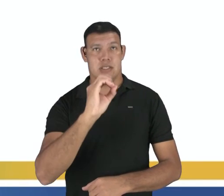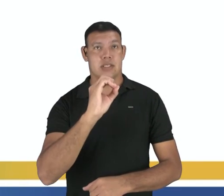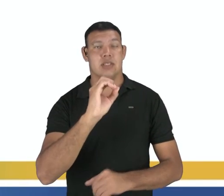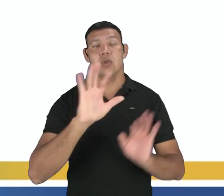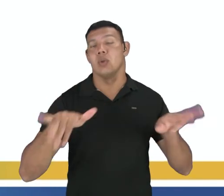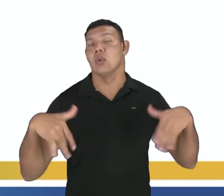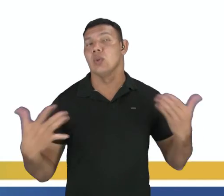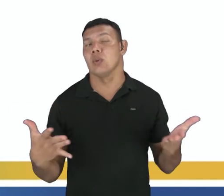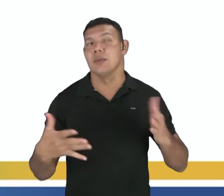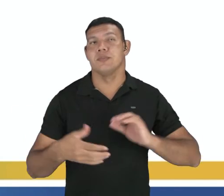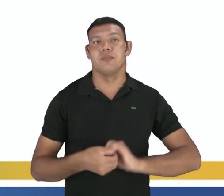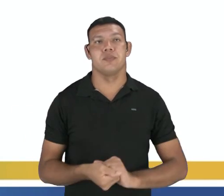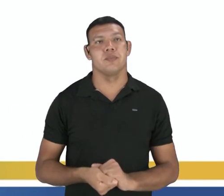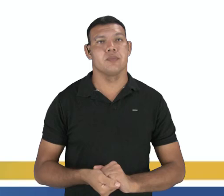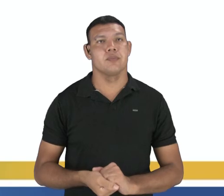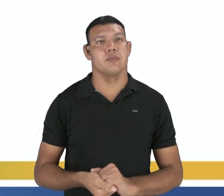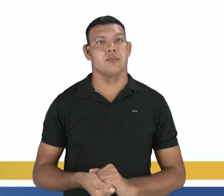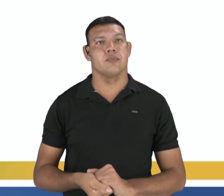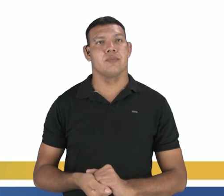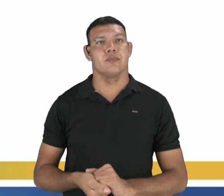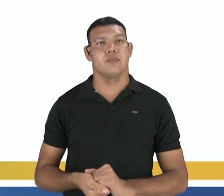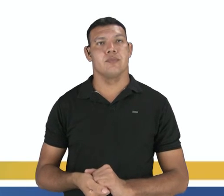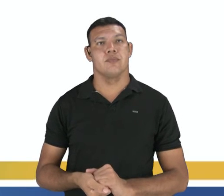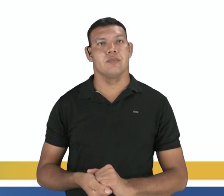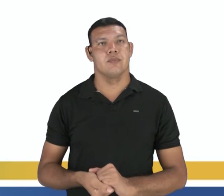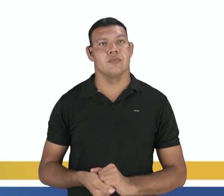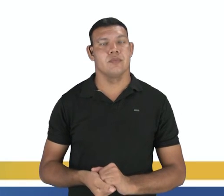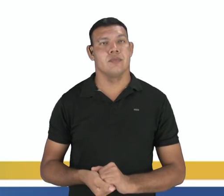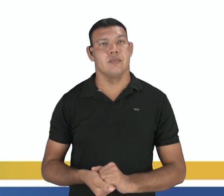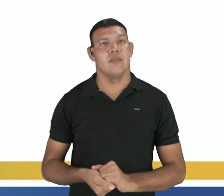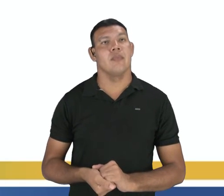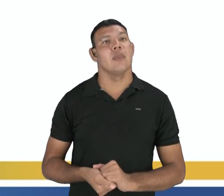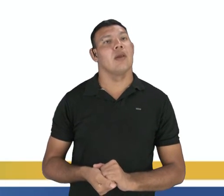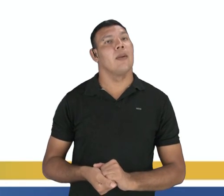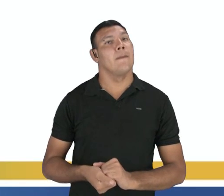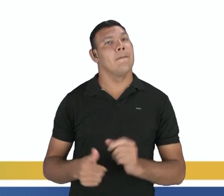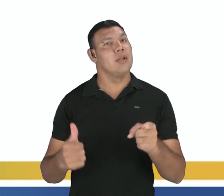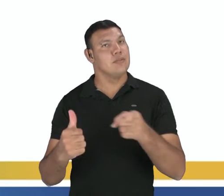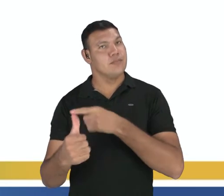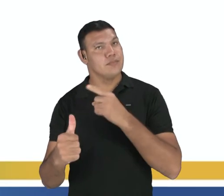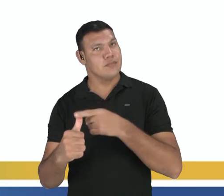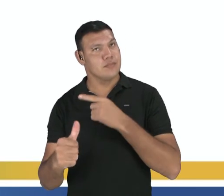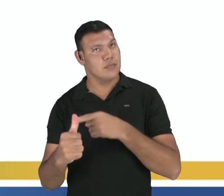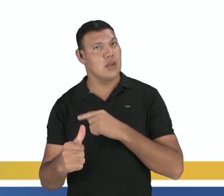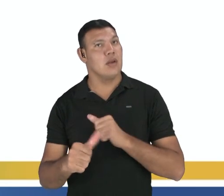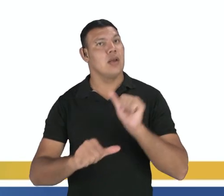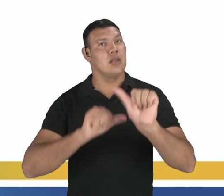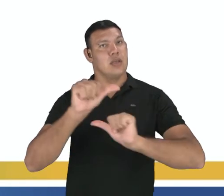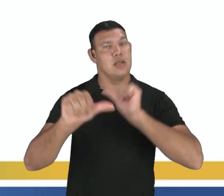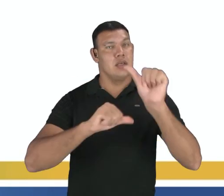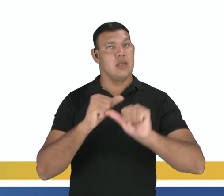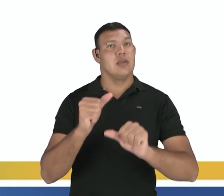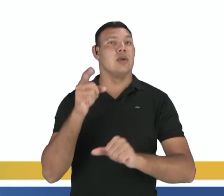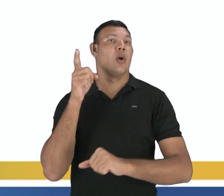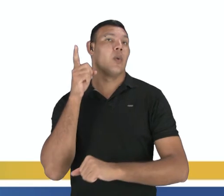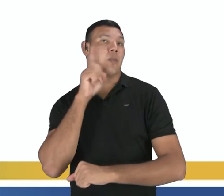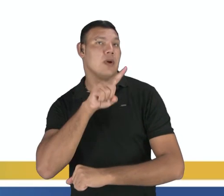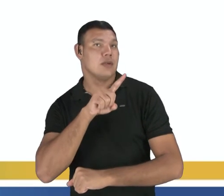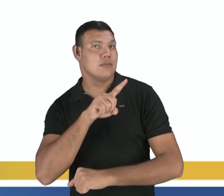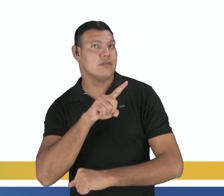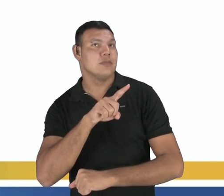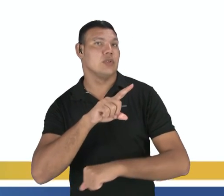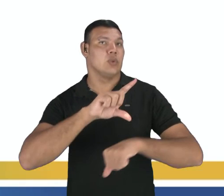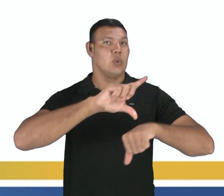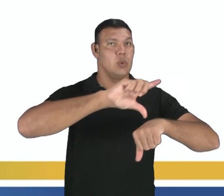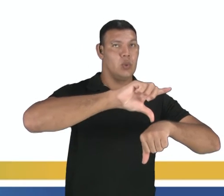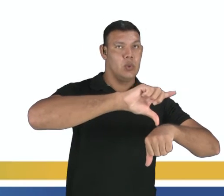Então, nesse caso, primeiro nós devemos transformar esses dias em horas. Então, nesse